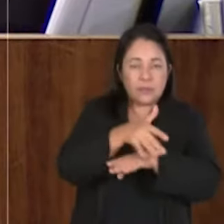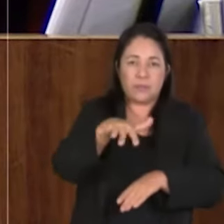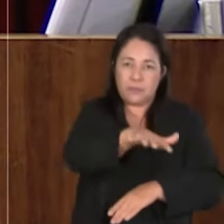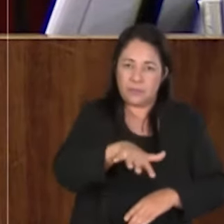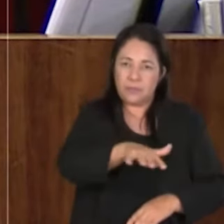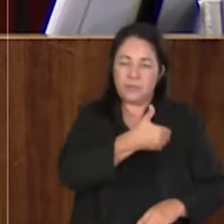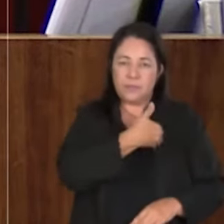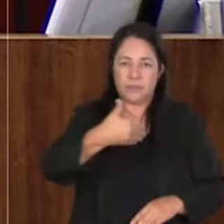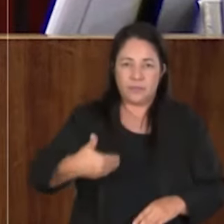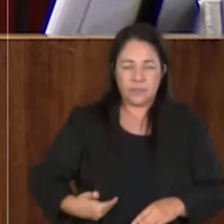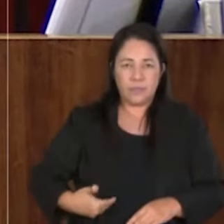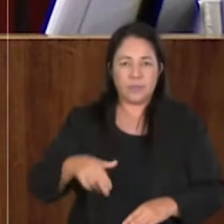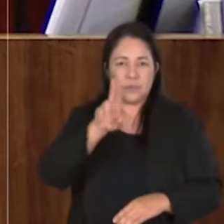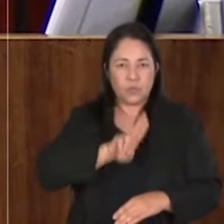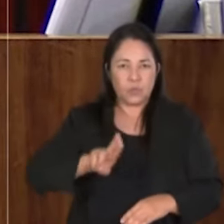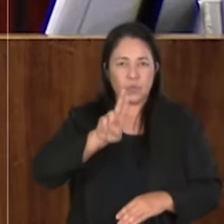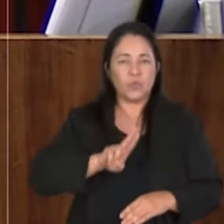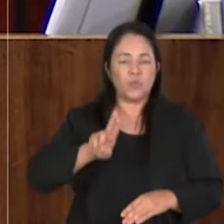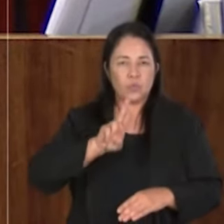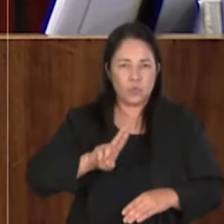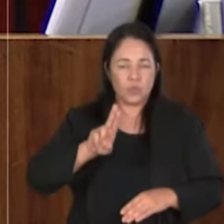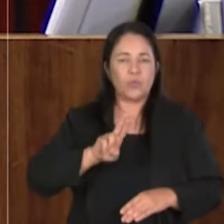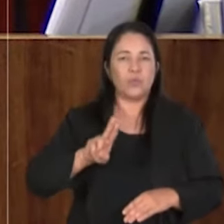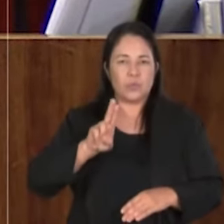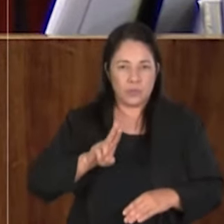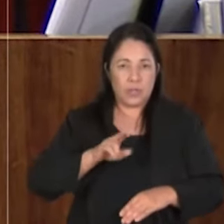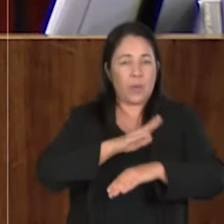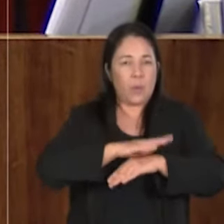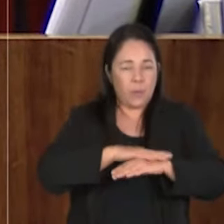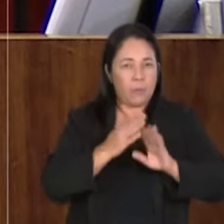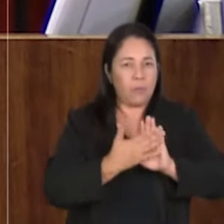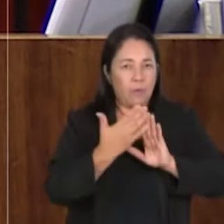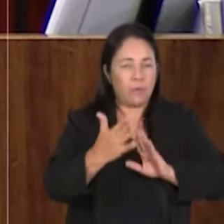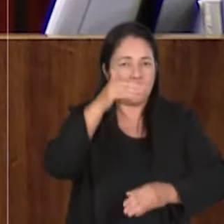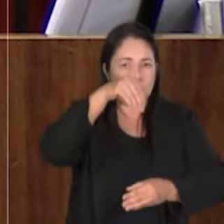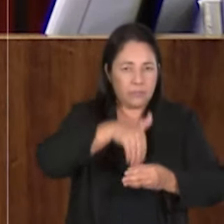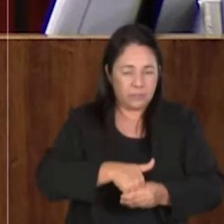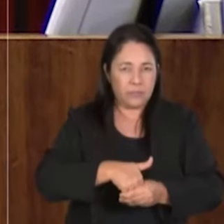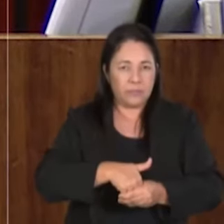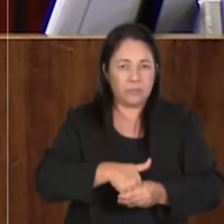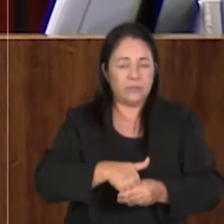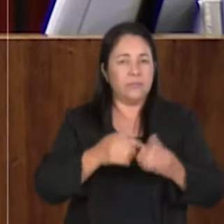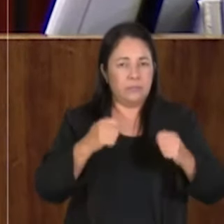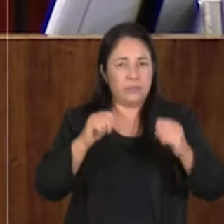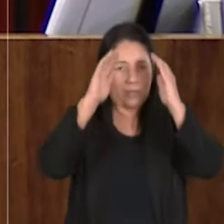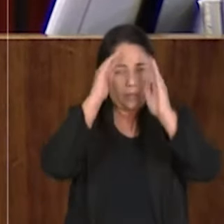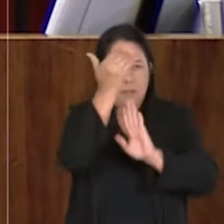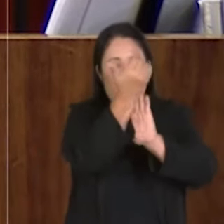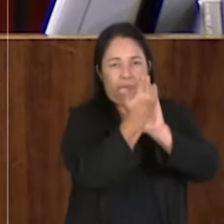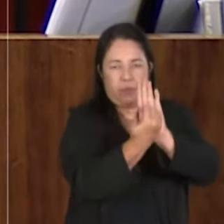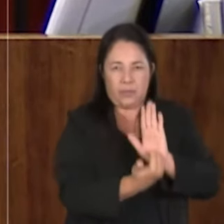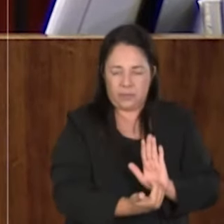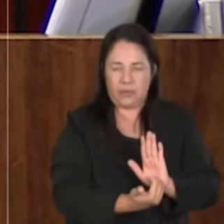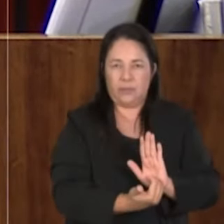público utilizá-lo segundo suas finalidades legítimas, sem o que ao desvirtuamento de um processo